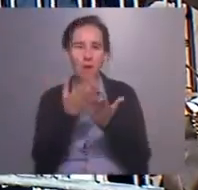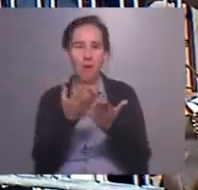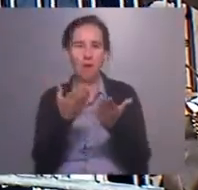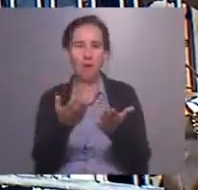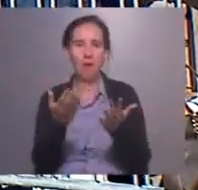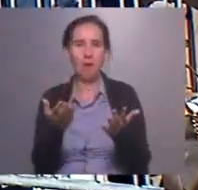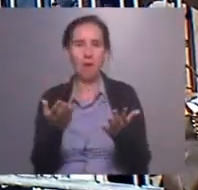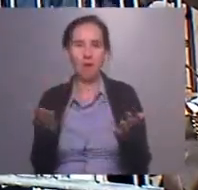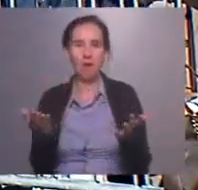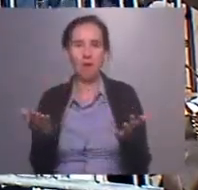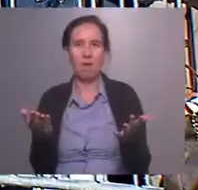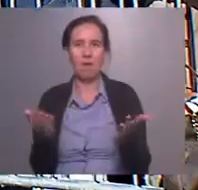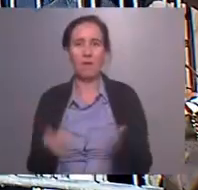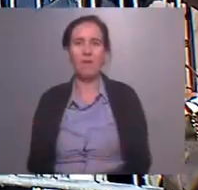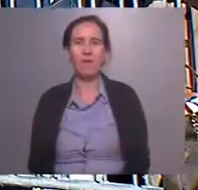de